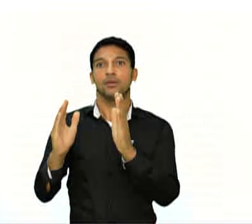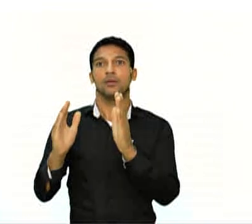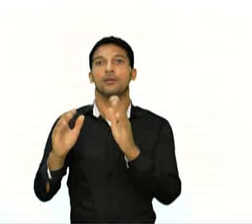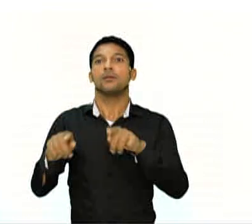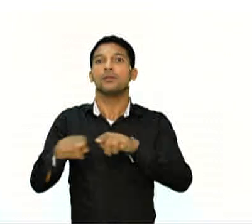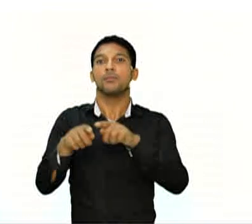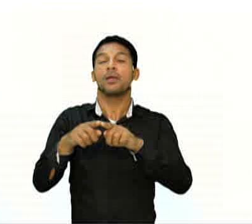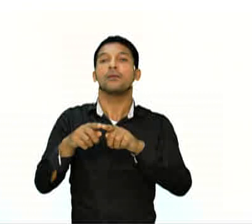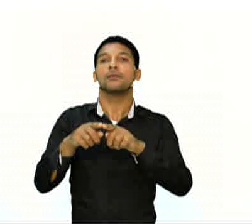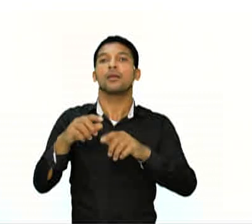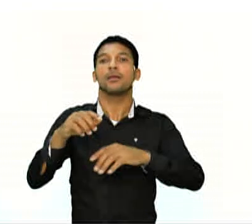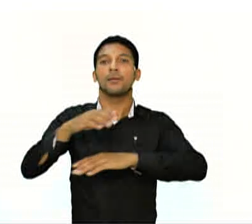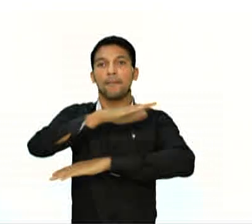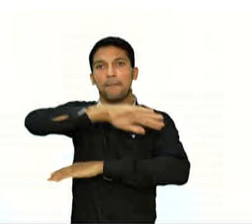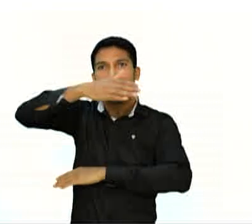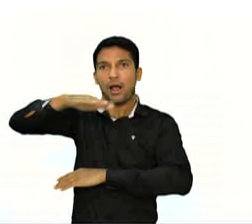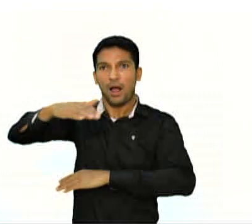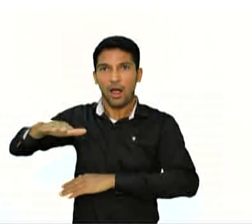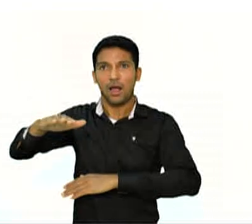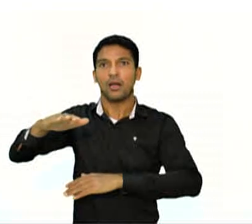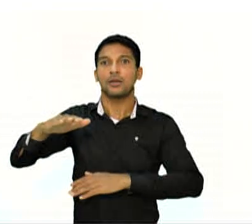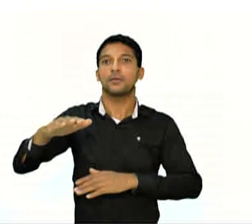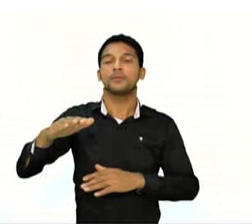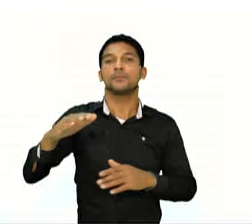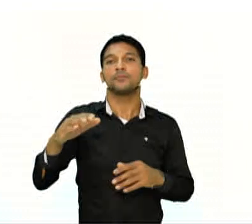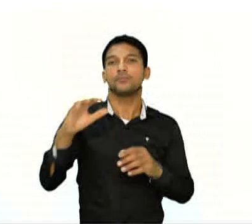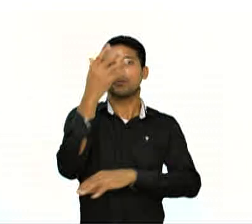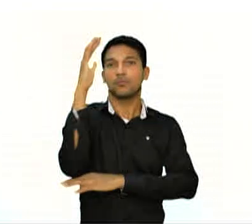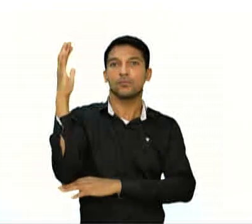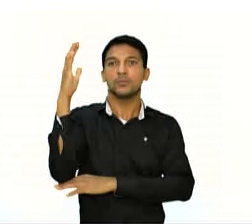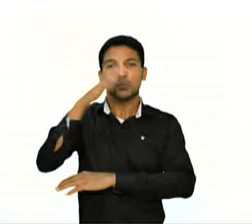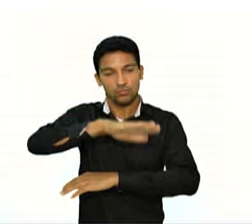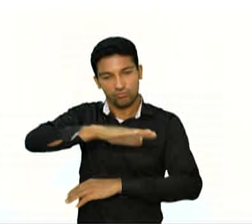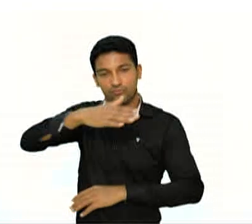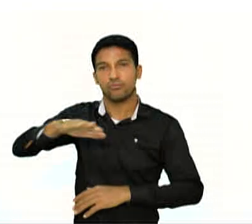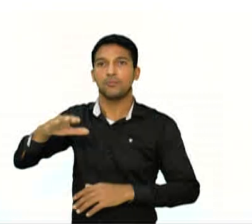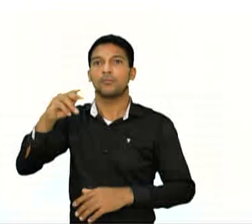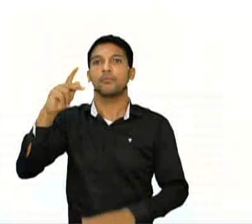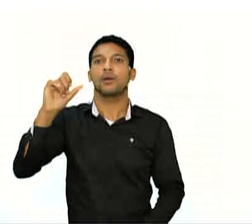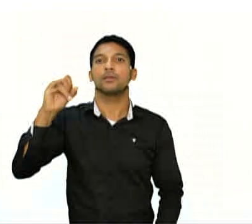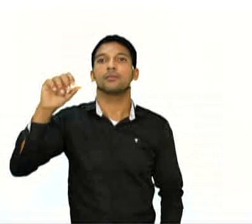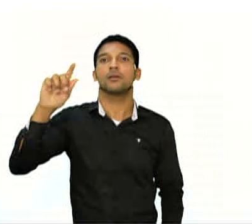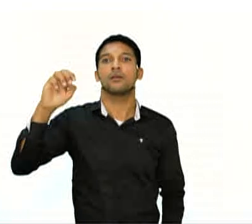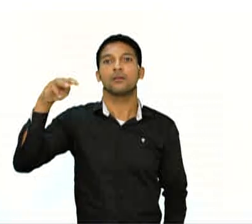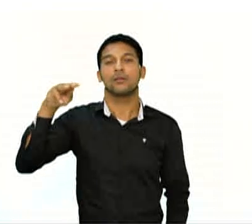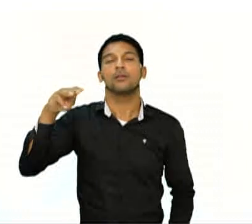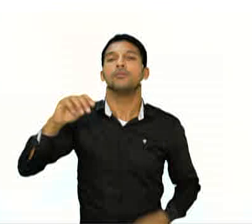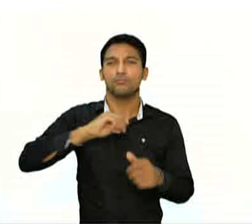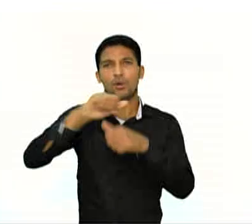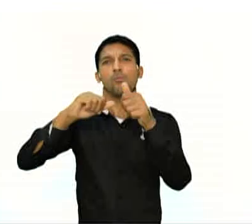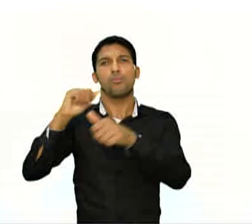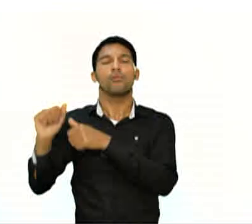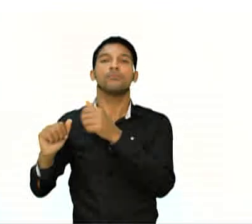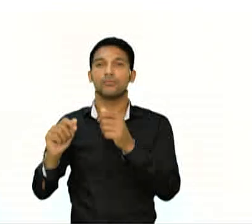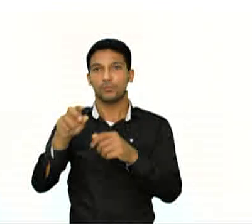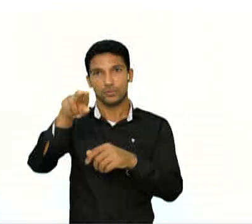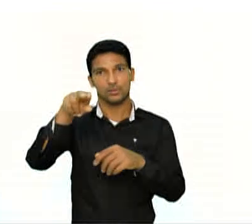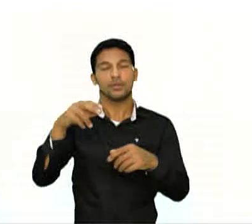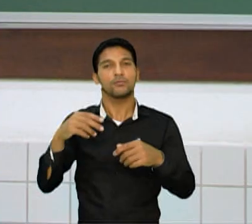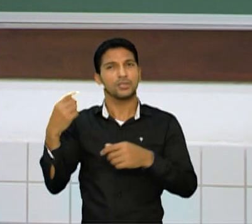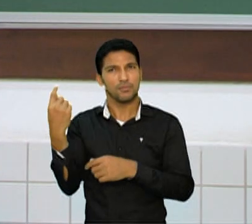paisagísticas imputadas por essa distribuição. Então é uma questão bem pertinente, dá para escrever muita coisa sobre